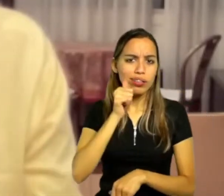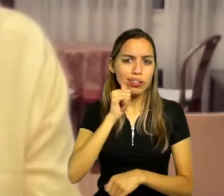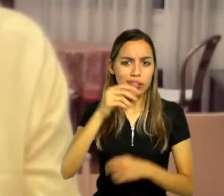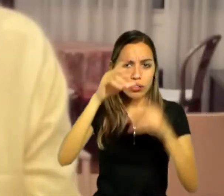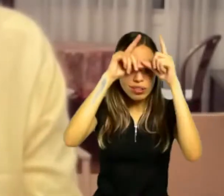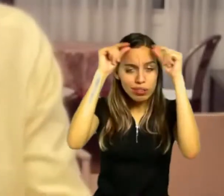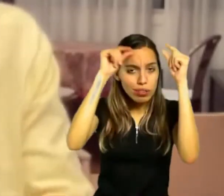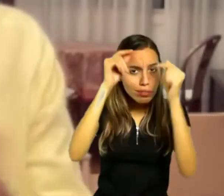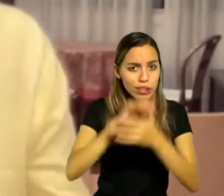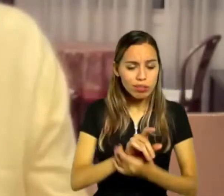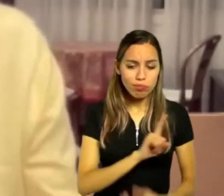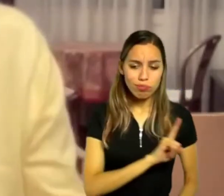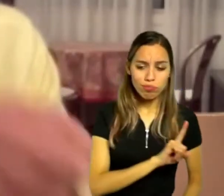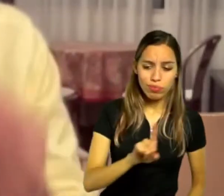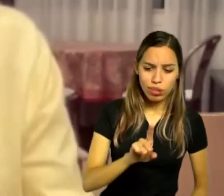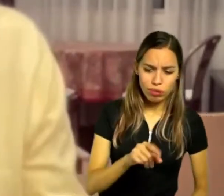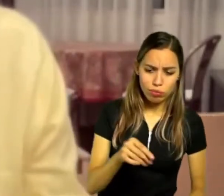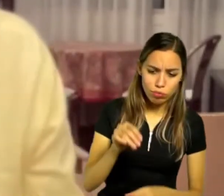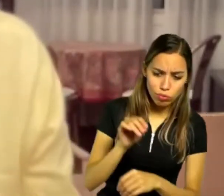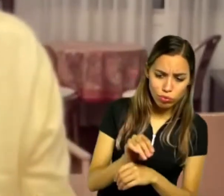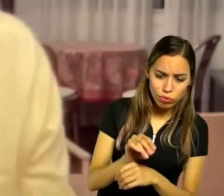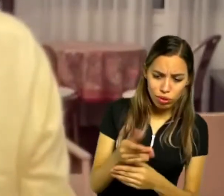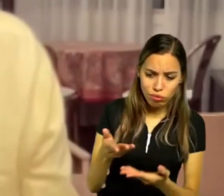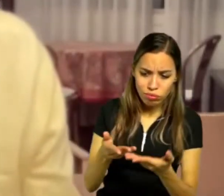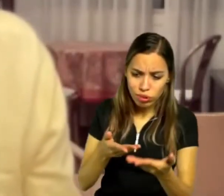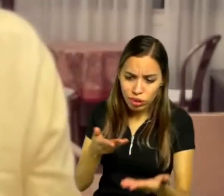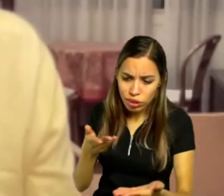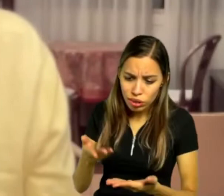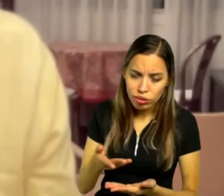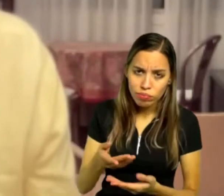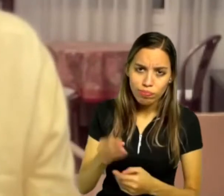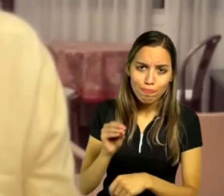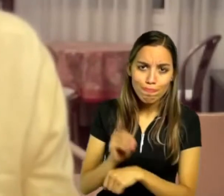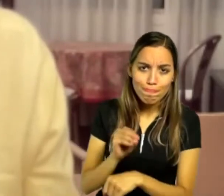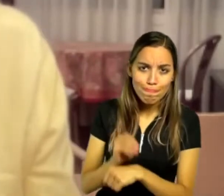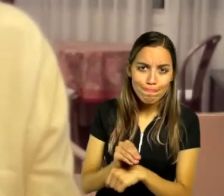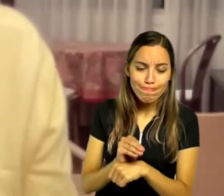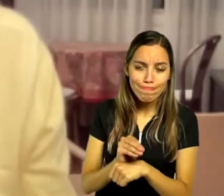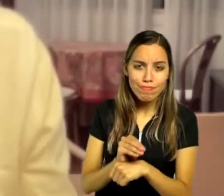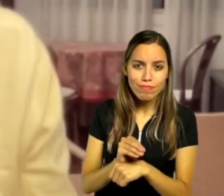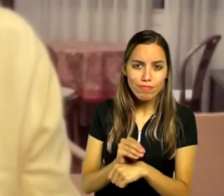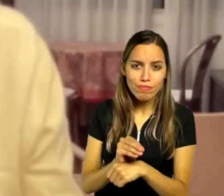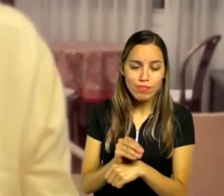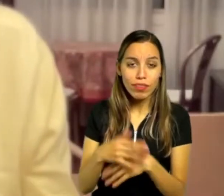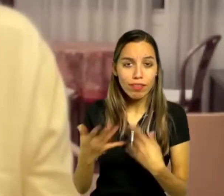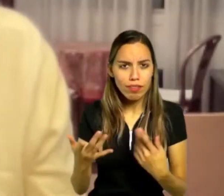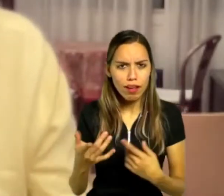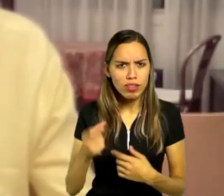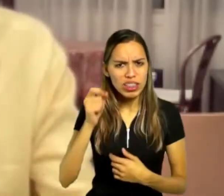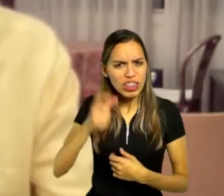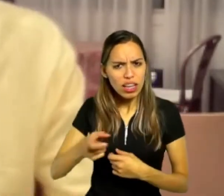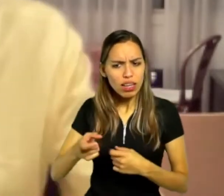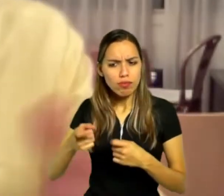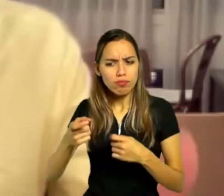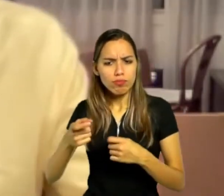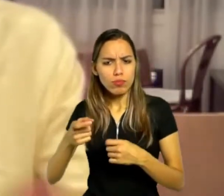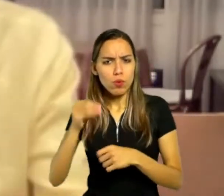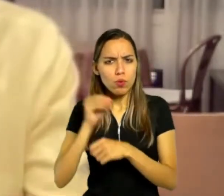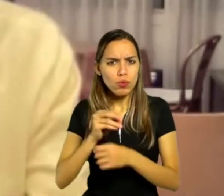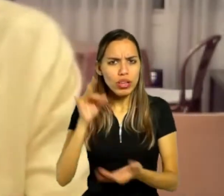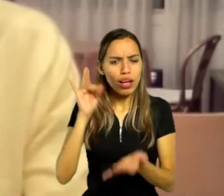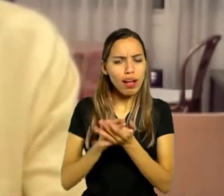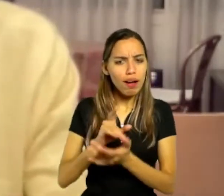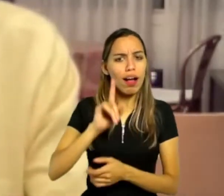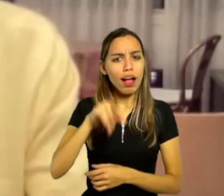unidade de saúde, não é o médico, é a enfermagem. É a enfermagem. E a enfermagem é dominada pelas mulheres, embora